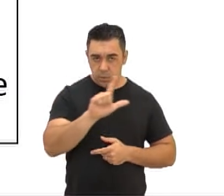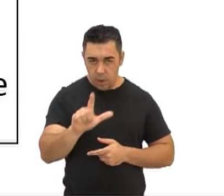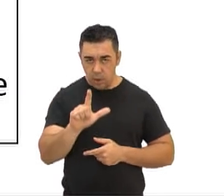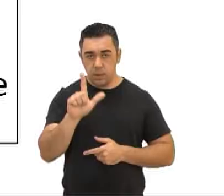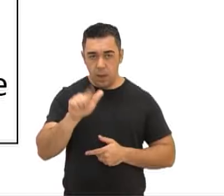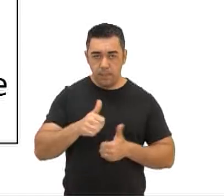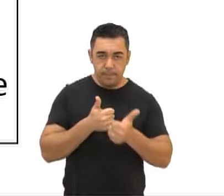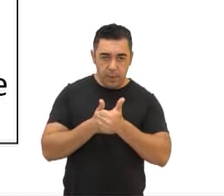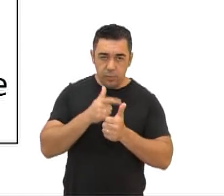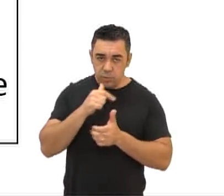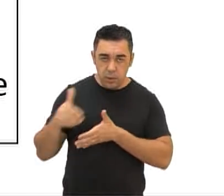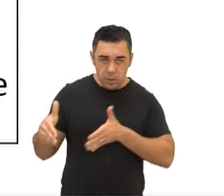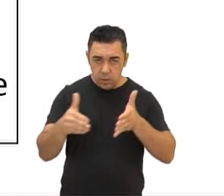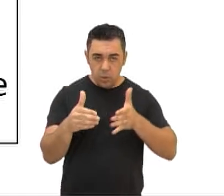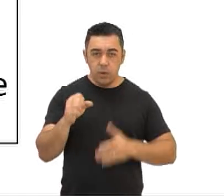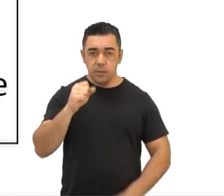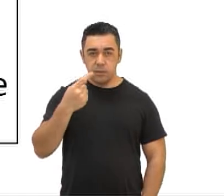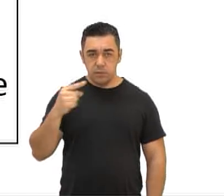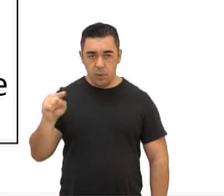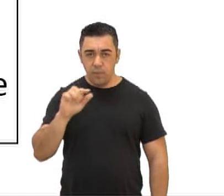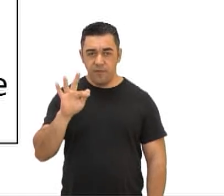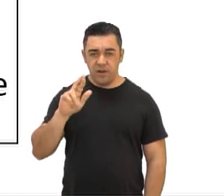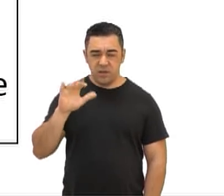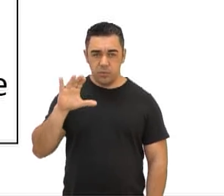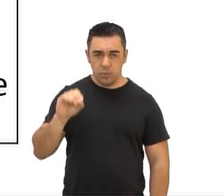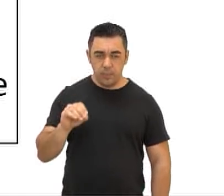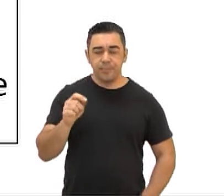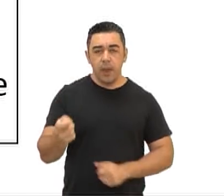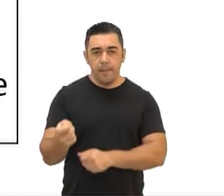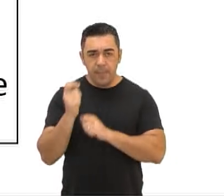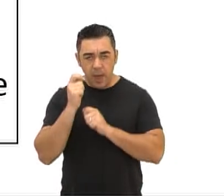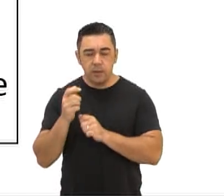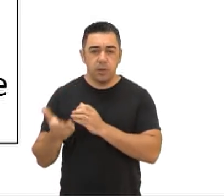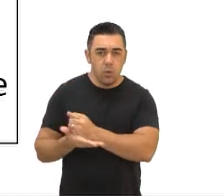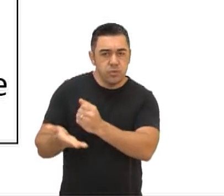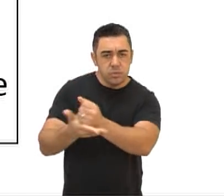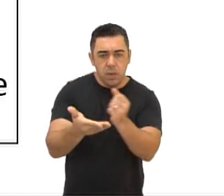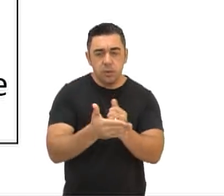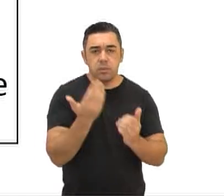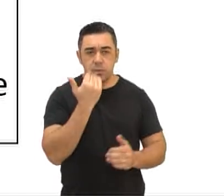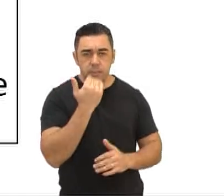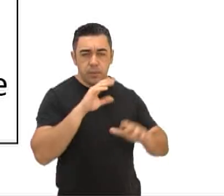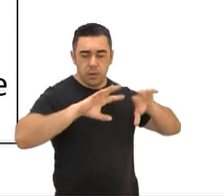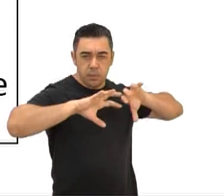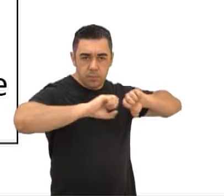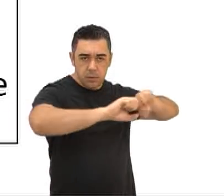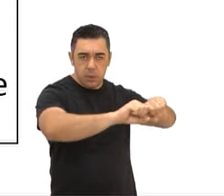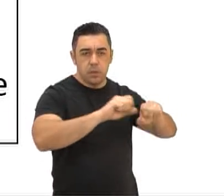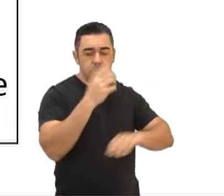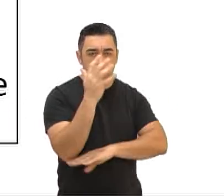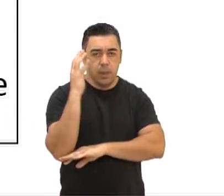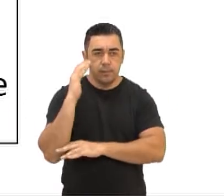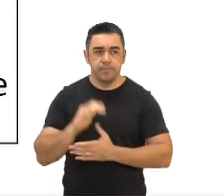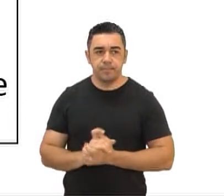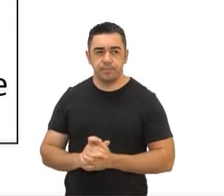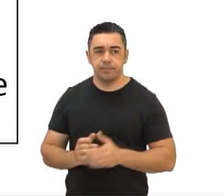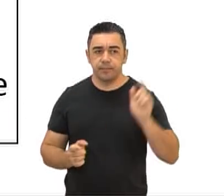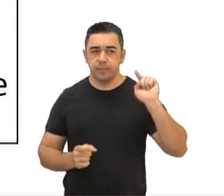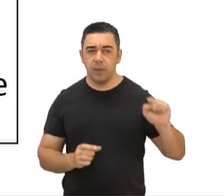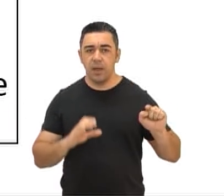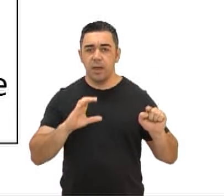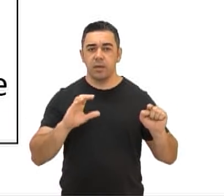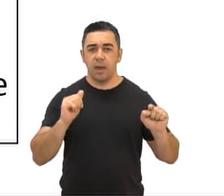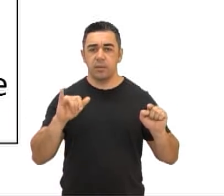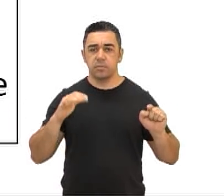do Rio São Francisco. Quais atividades? A pesca, o roçado, a coleta de alimento na mata. Caiçaras nós temos tanto no